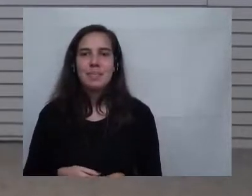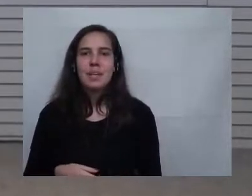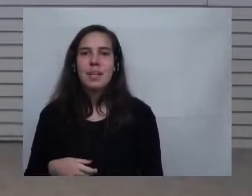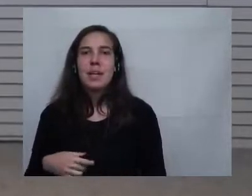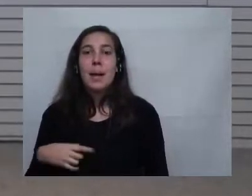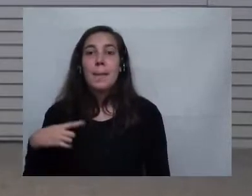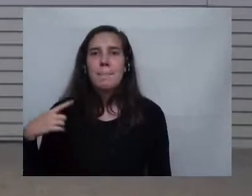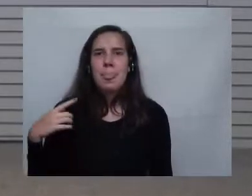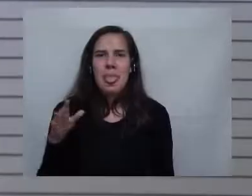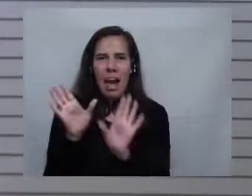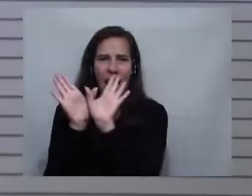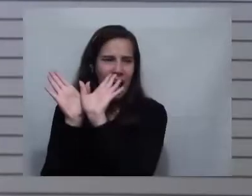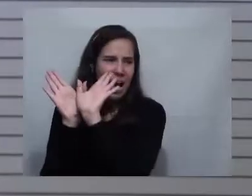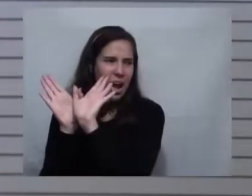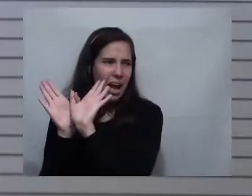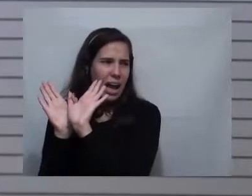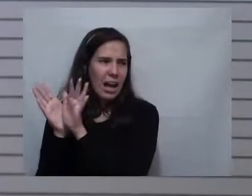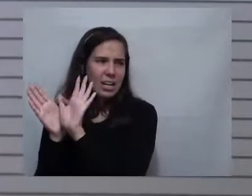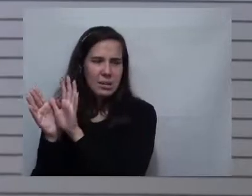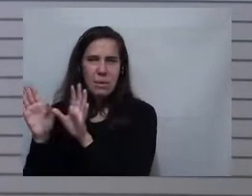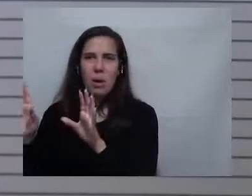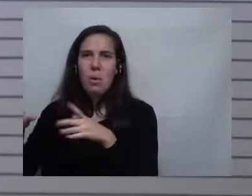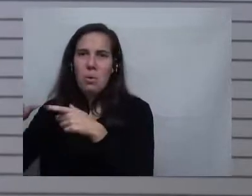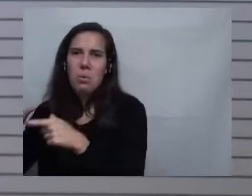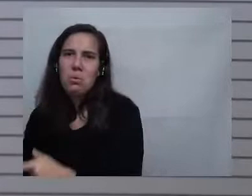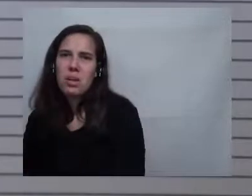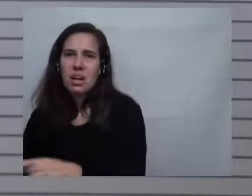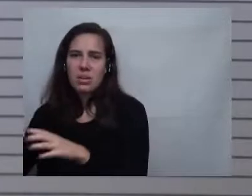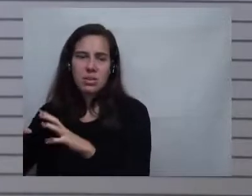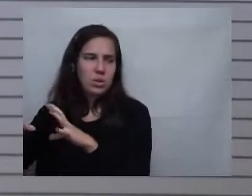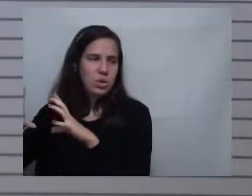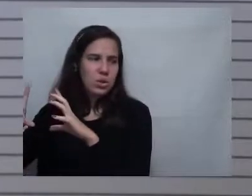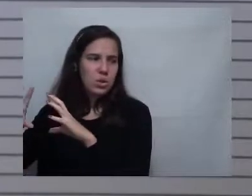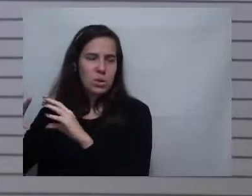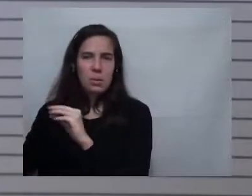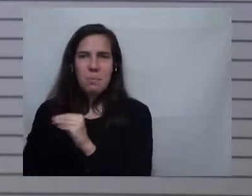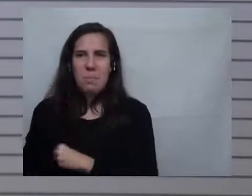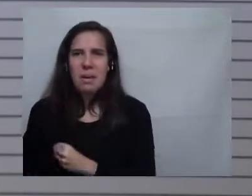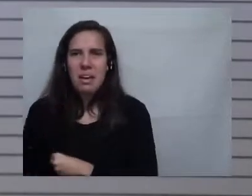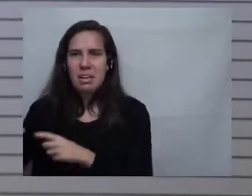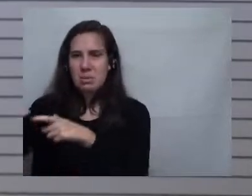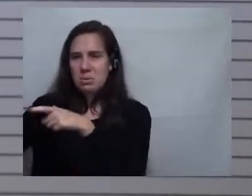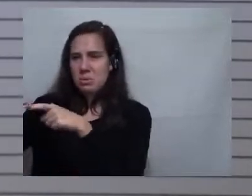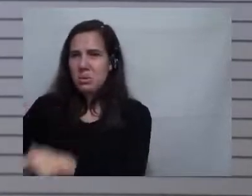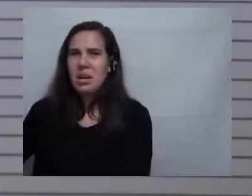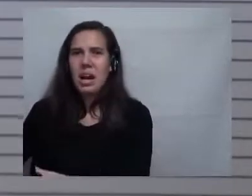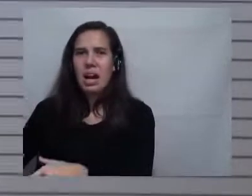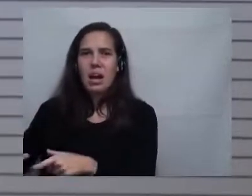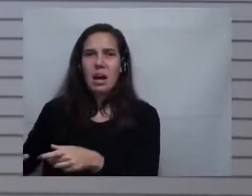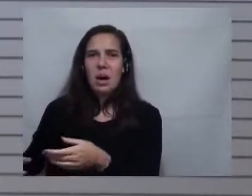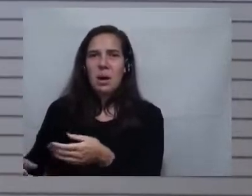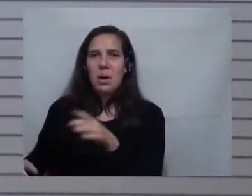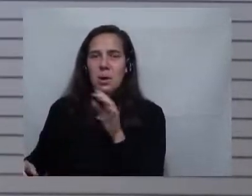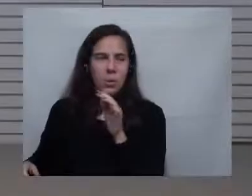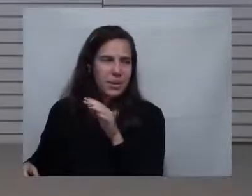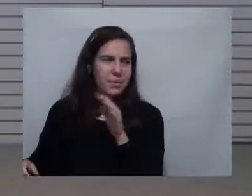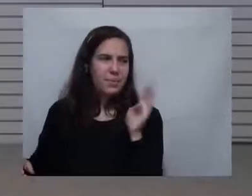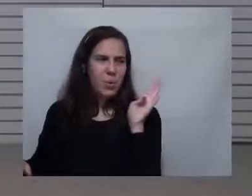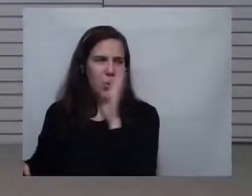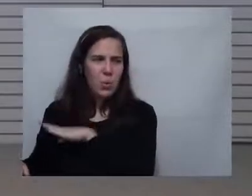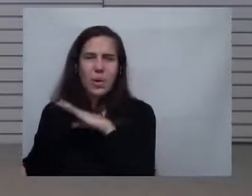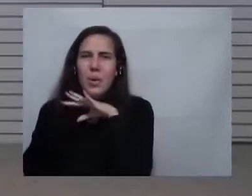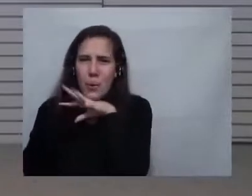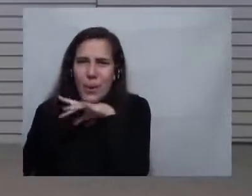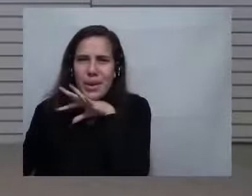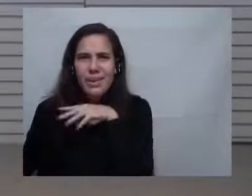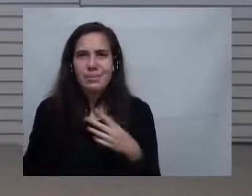é mau Presságio E aí e é eu fui fazer uma visita